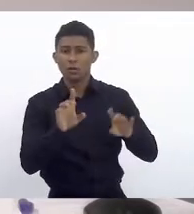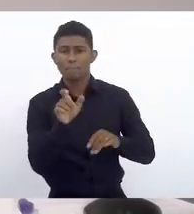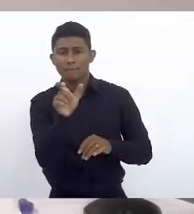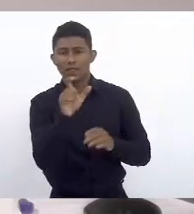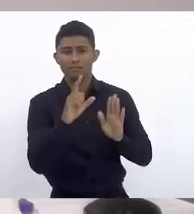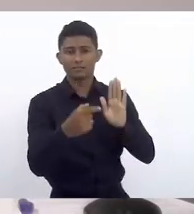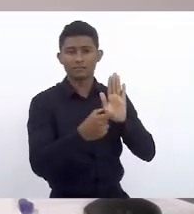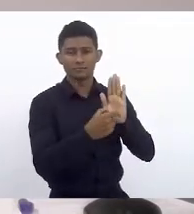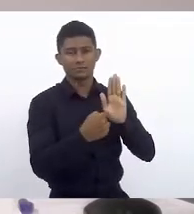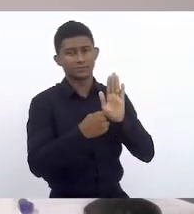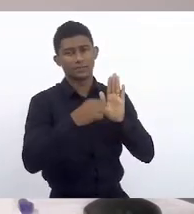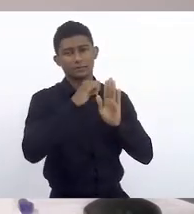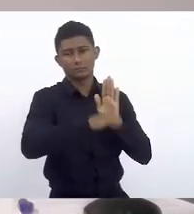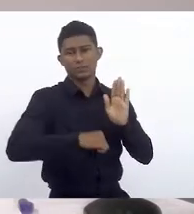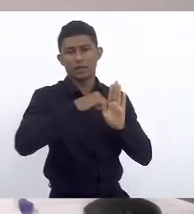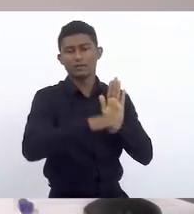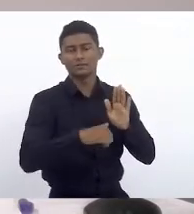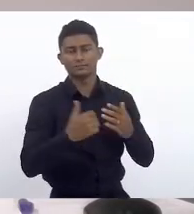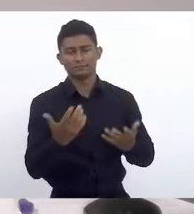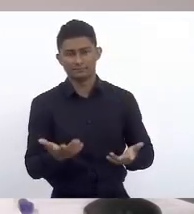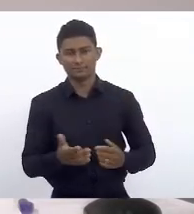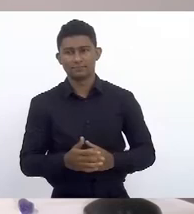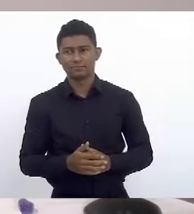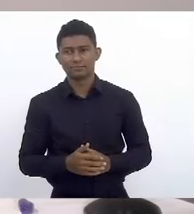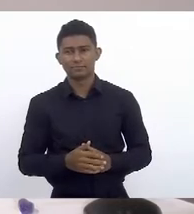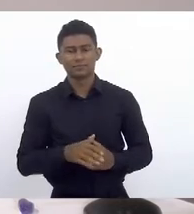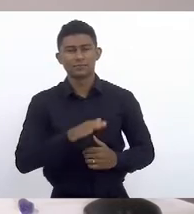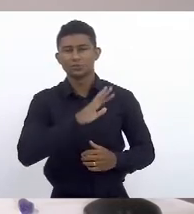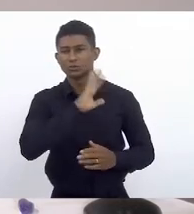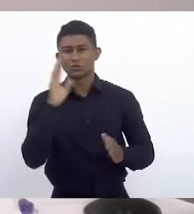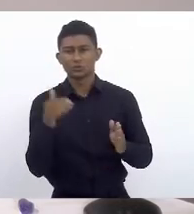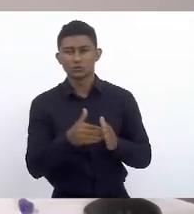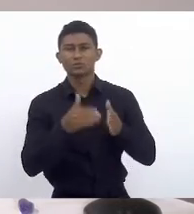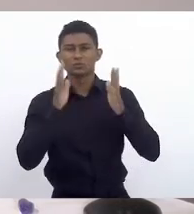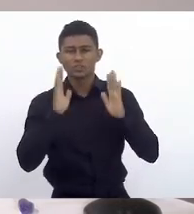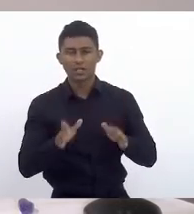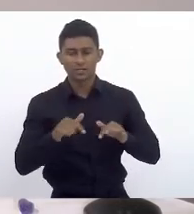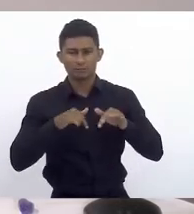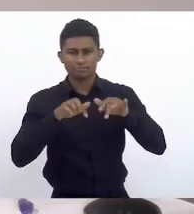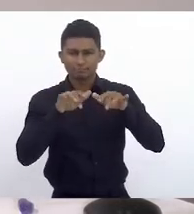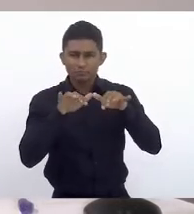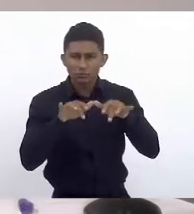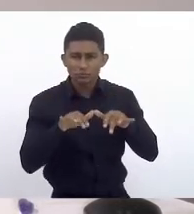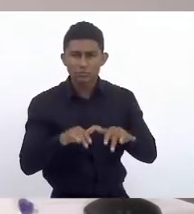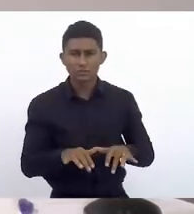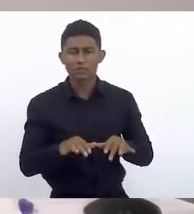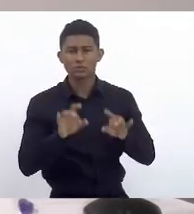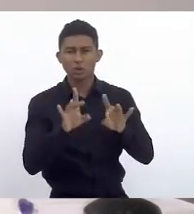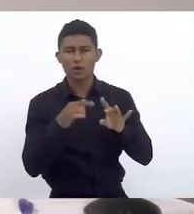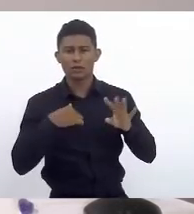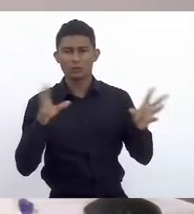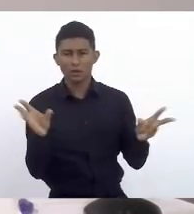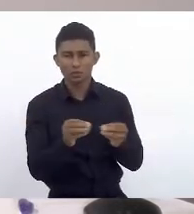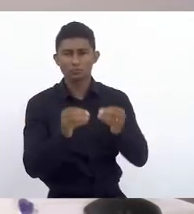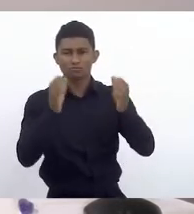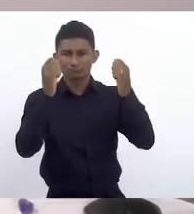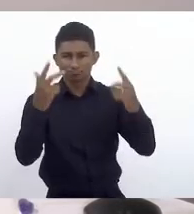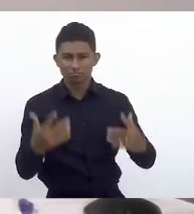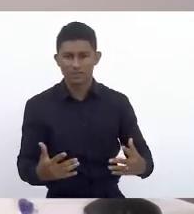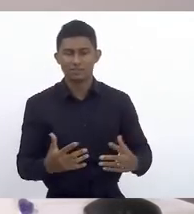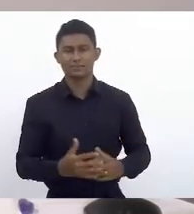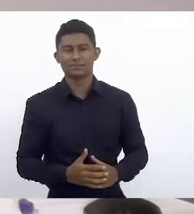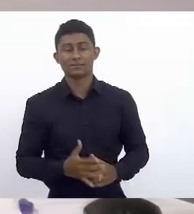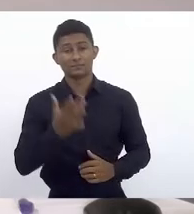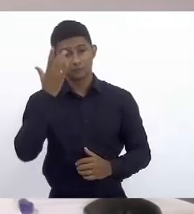Então, as observações todas aqui foram anotadas, eu só fiz uma pequena síntese, mas eu acho que dá